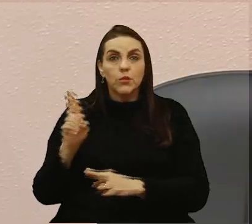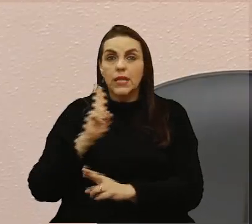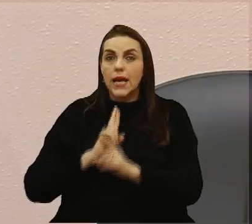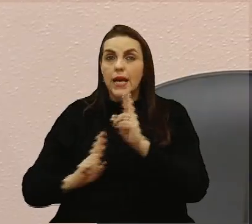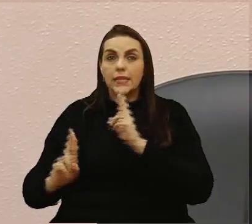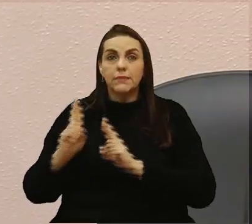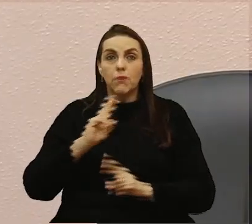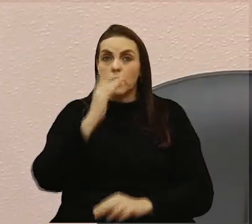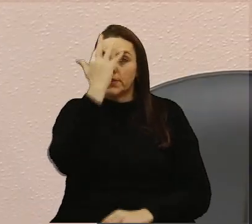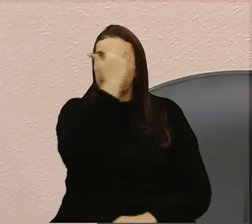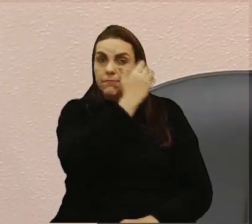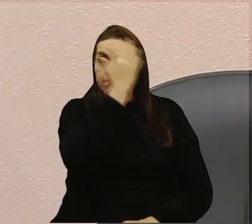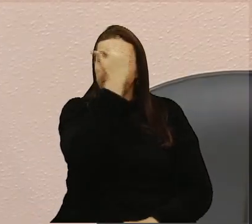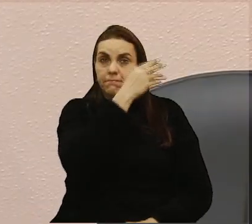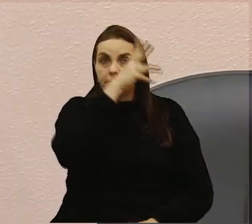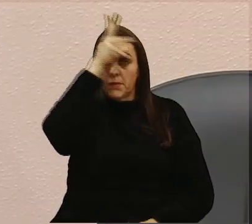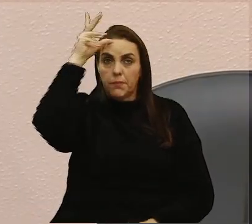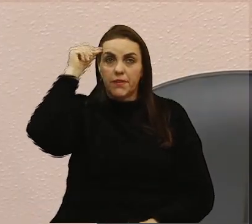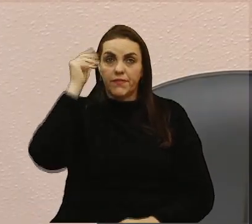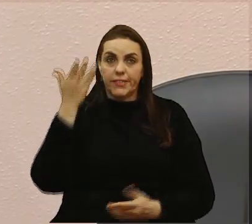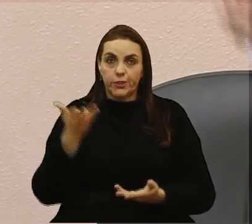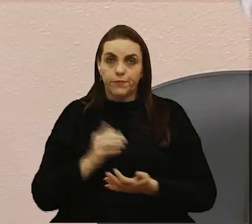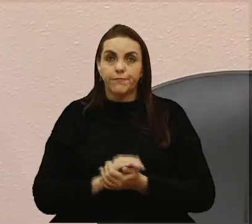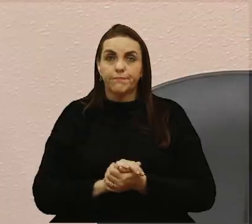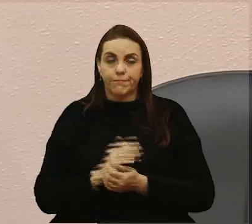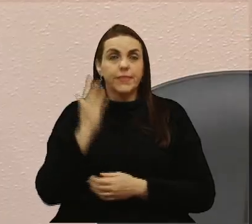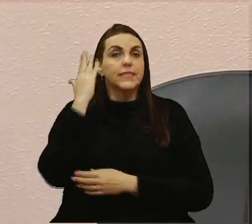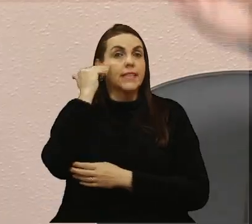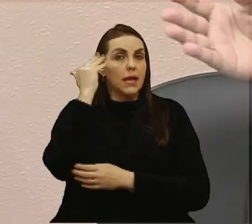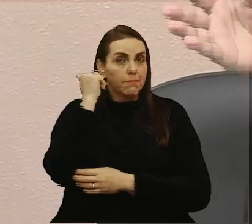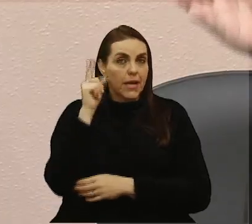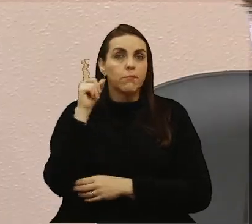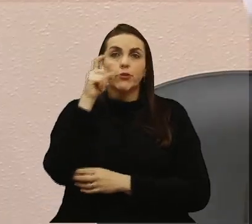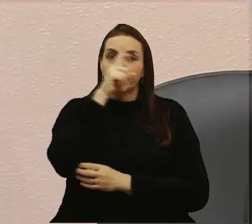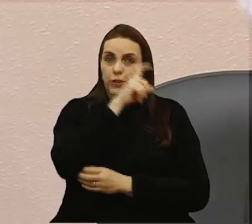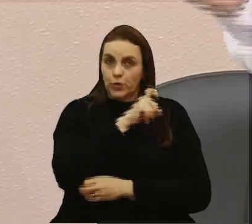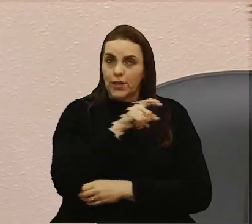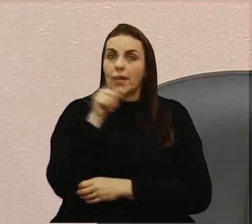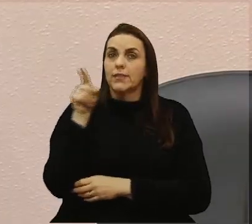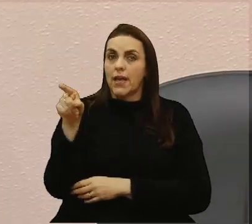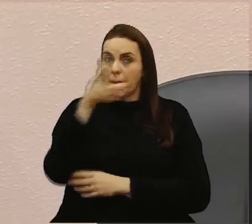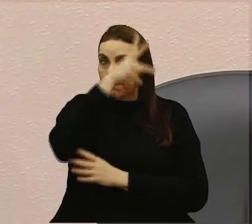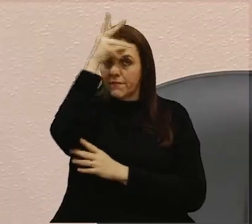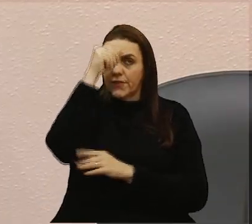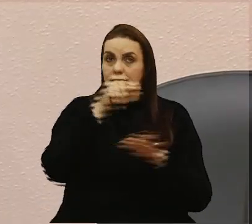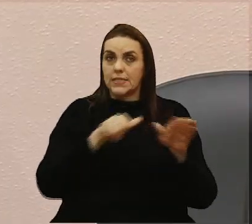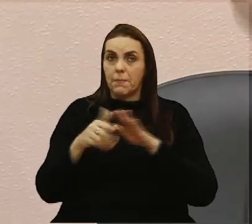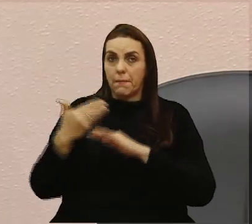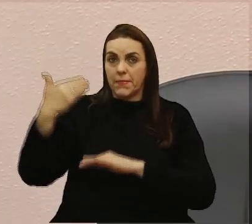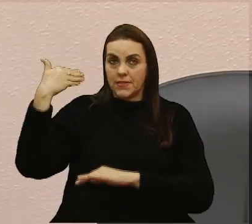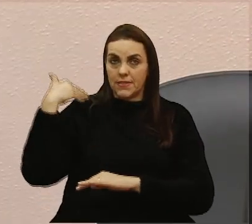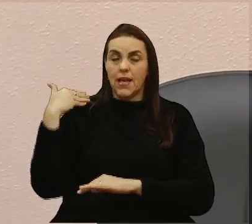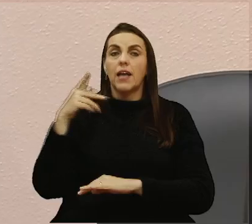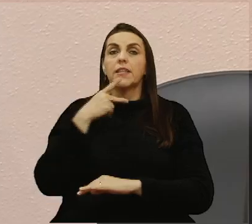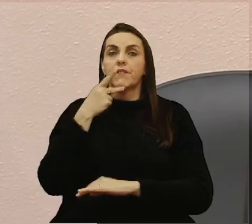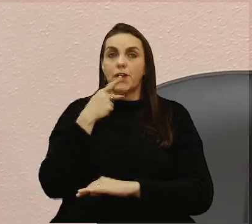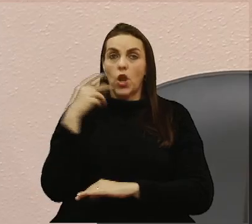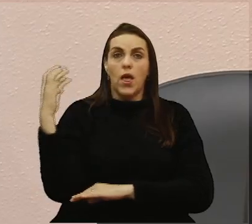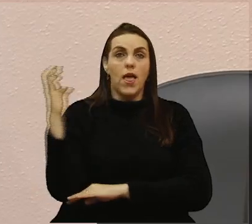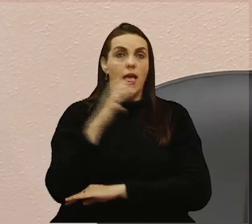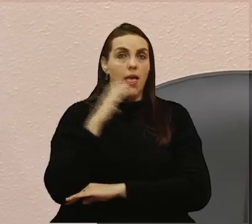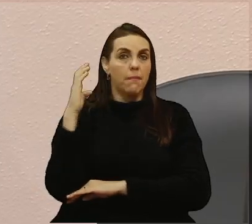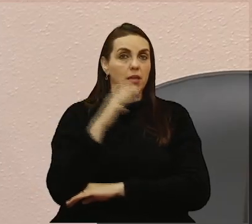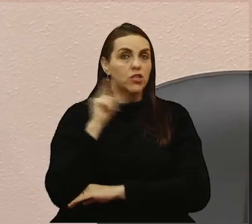prefeito Adiló. Sabemos das dificuldades. O senhor, a semana passada, decretou a situação de